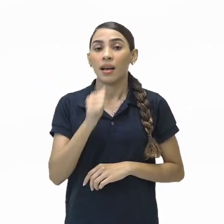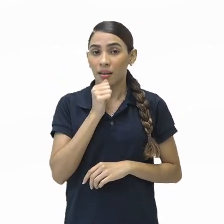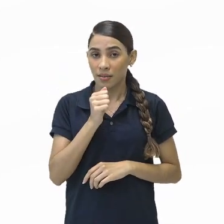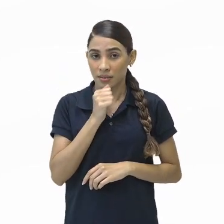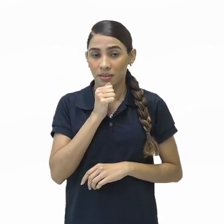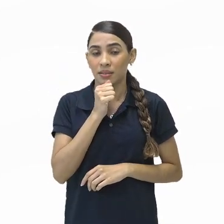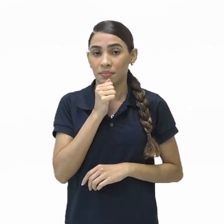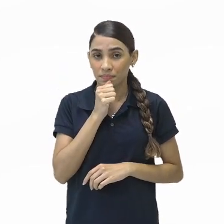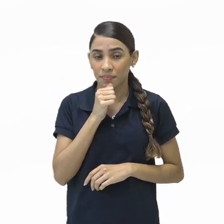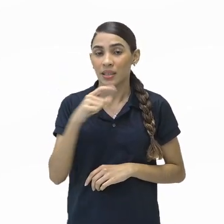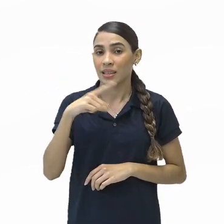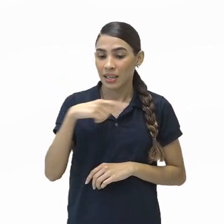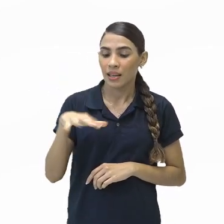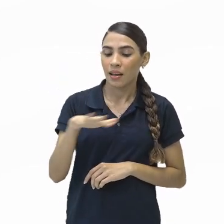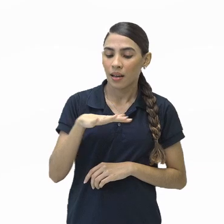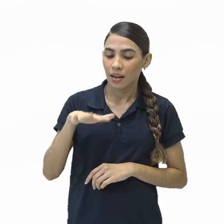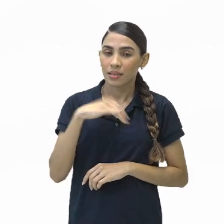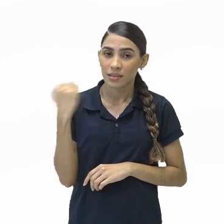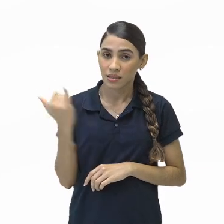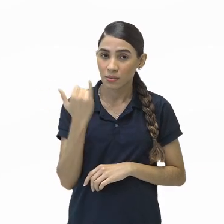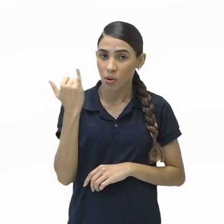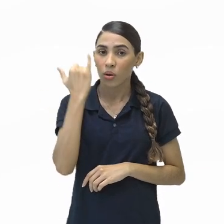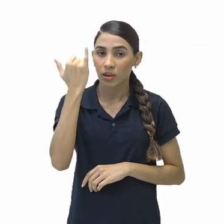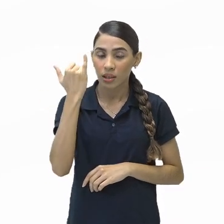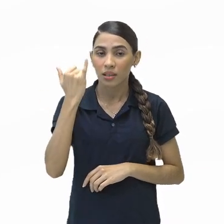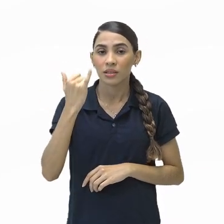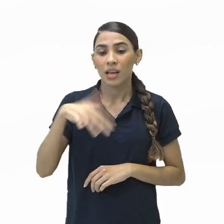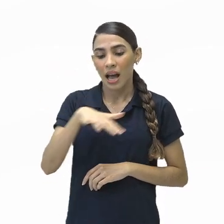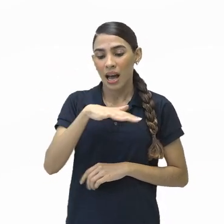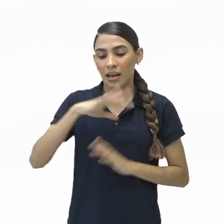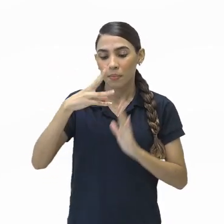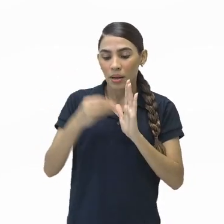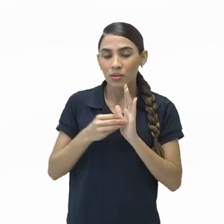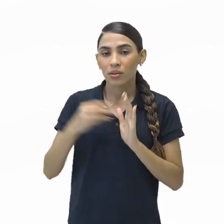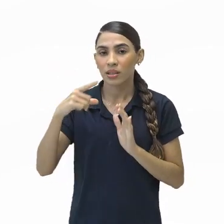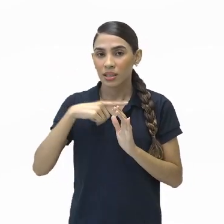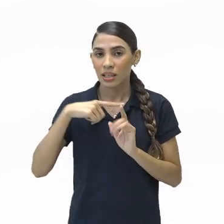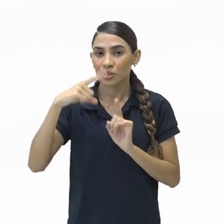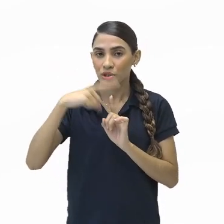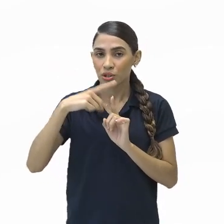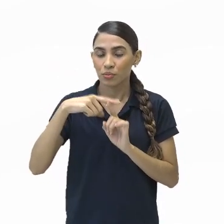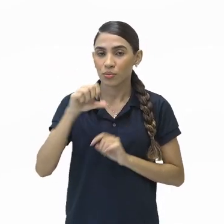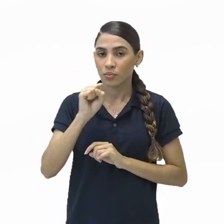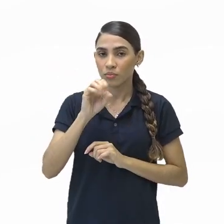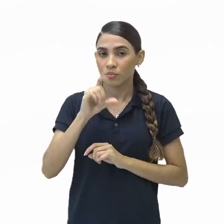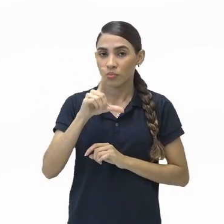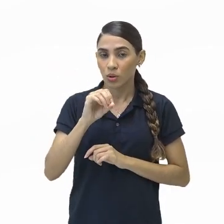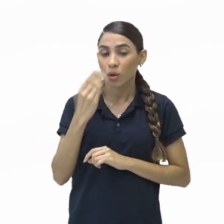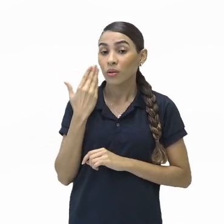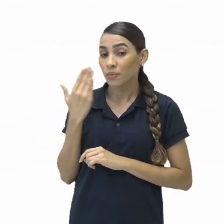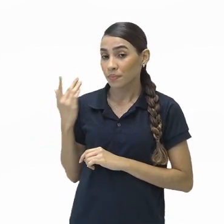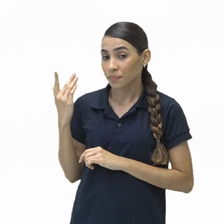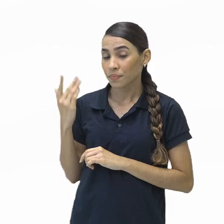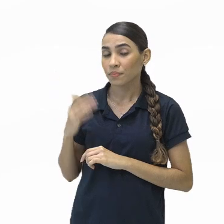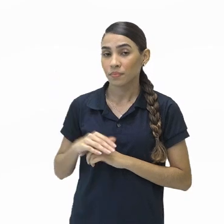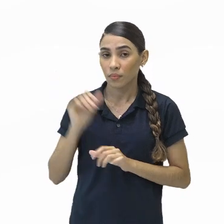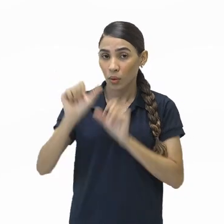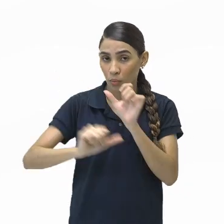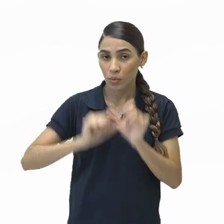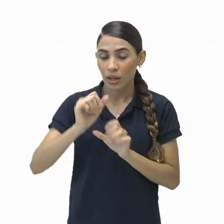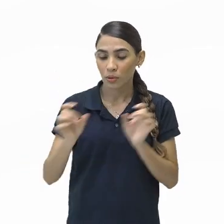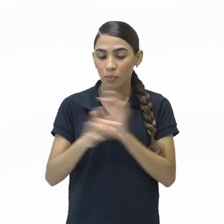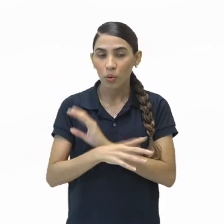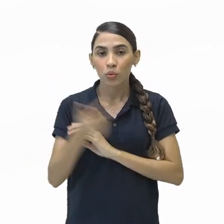assim, né, tem áreas importantes da bacia amazônica que possuem esse tipo de solo que foi modificado pronto, né,